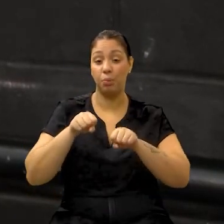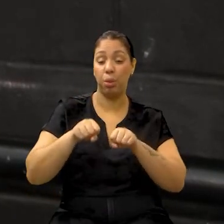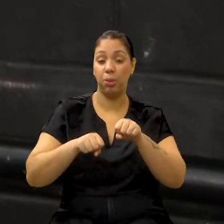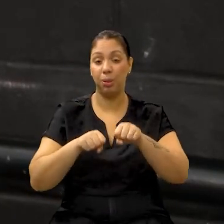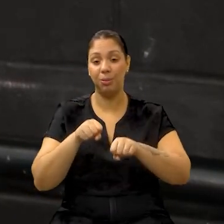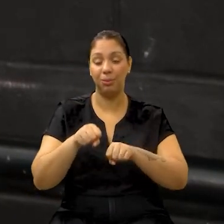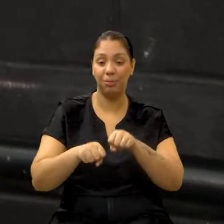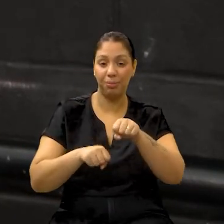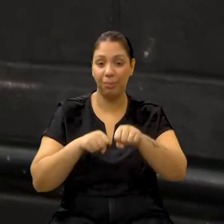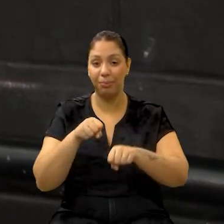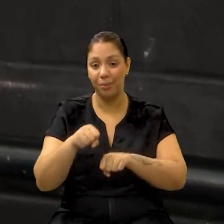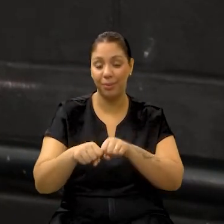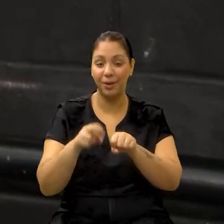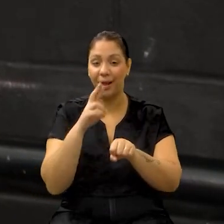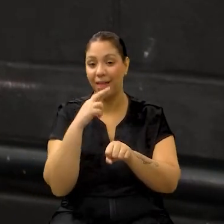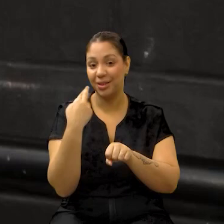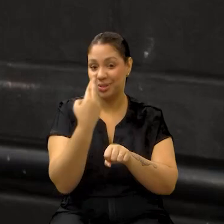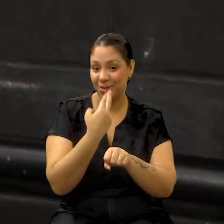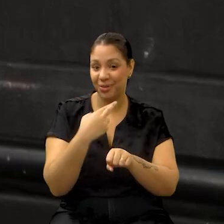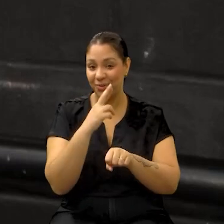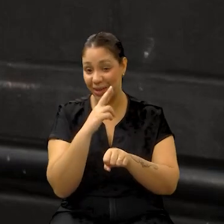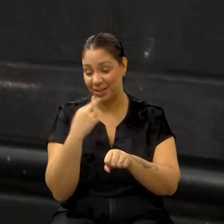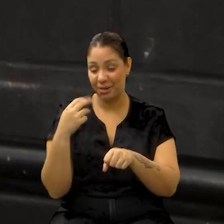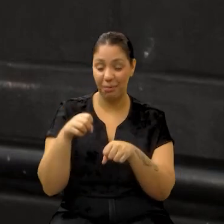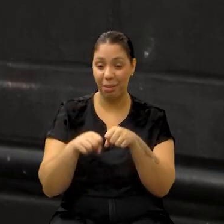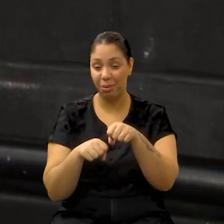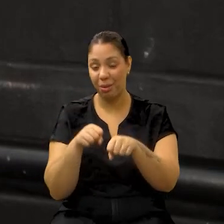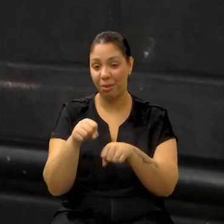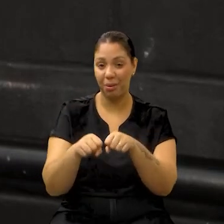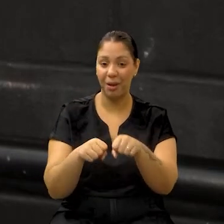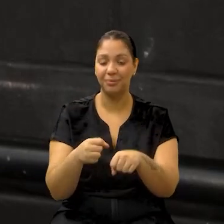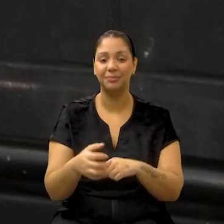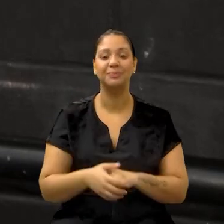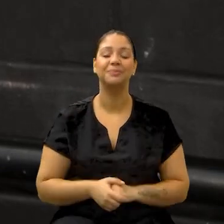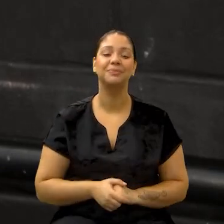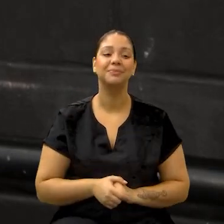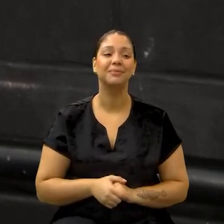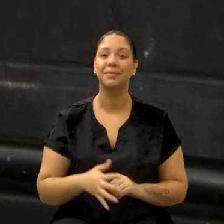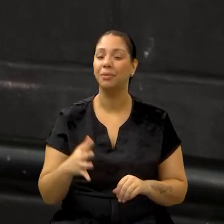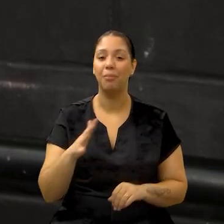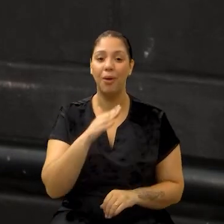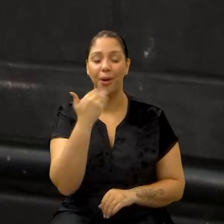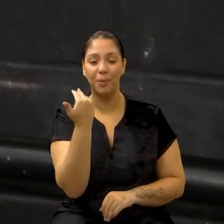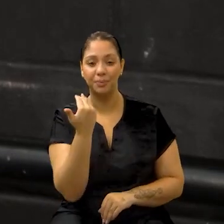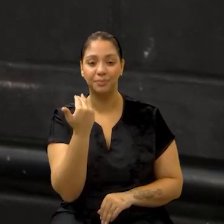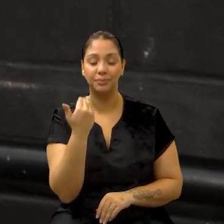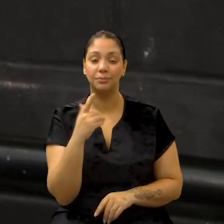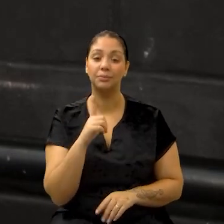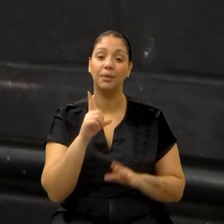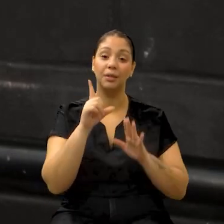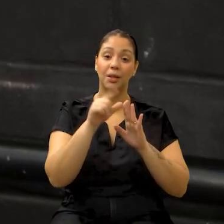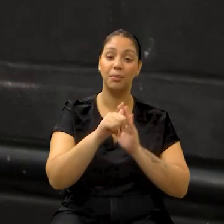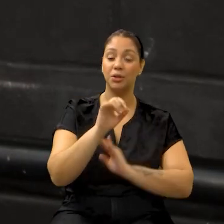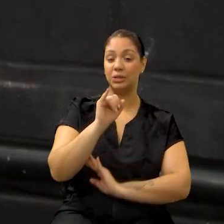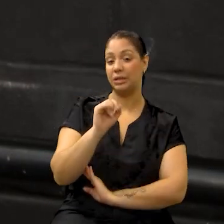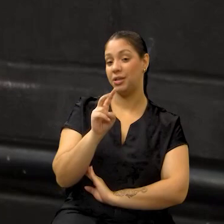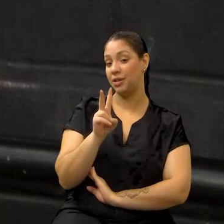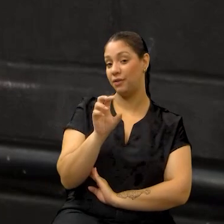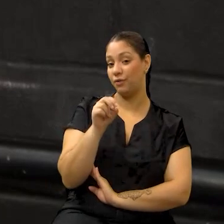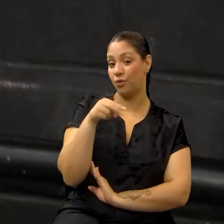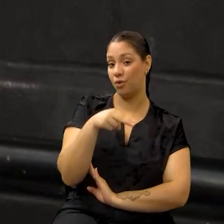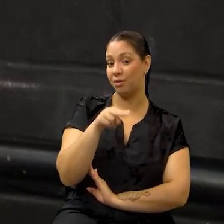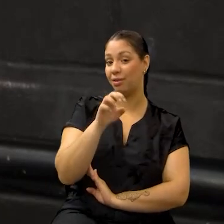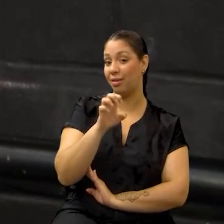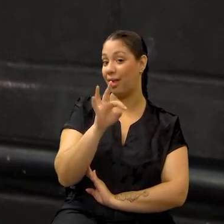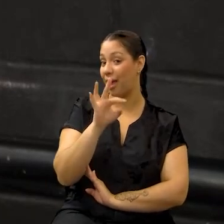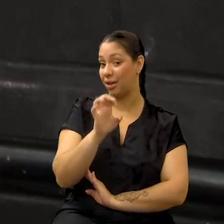com uma carrocinha de sorvete ou um papa-filas. E a partir desse momento,